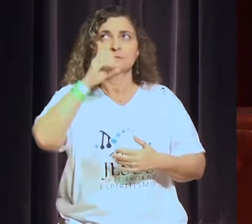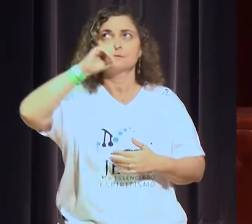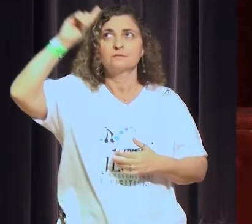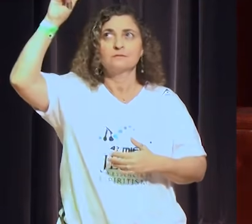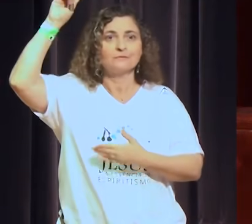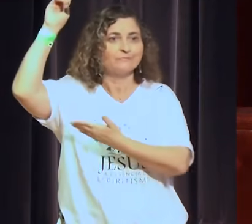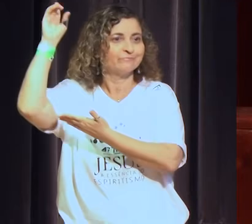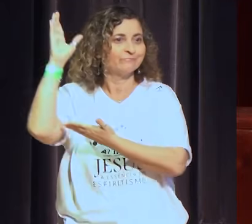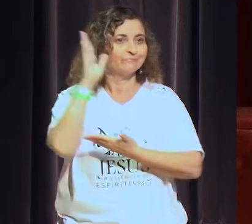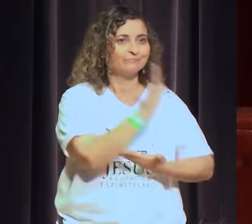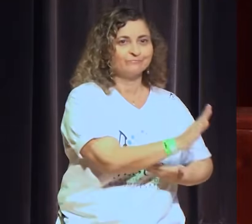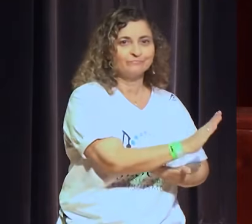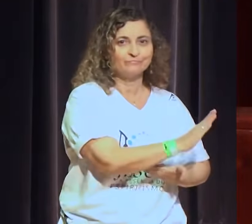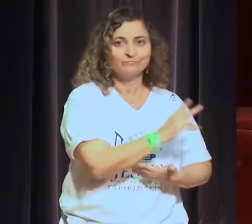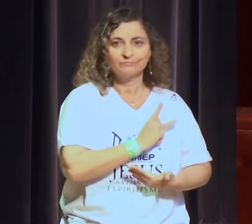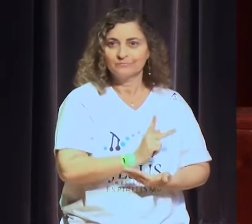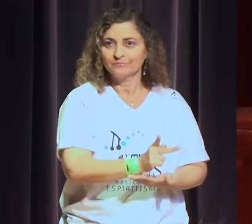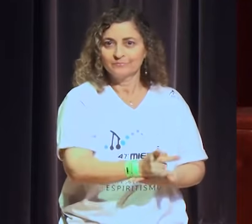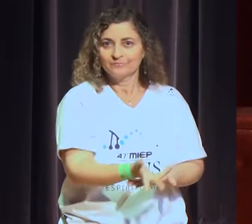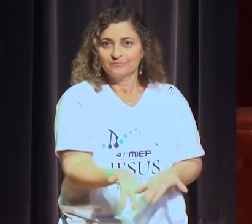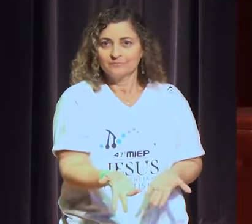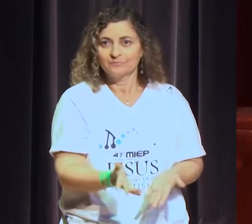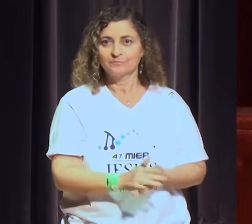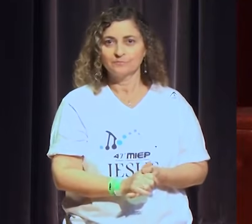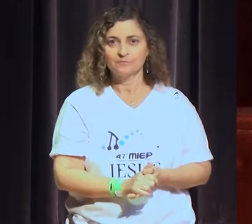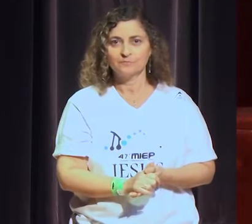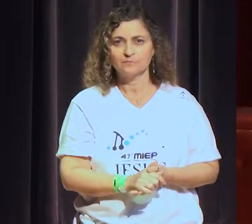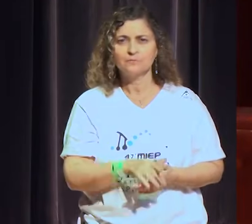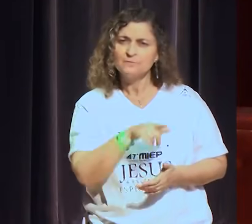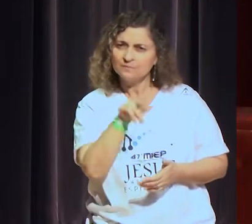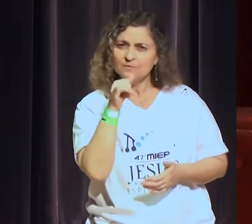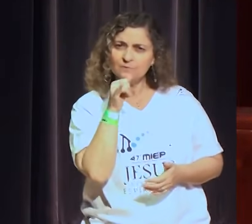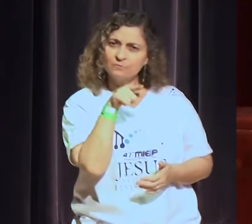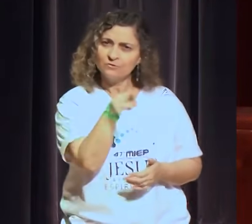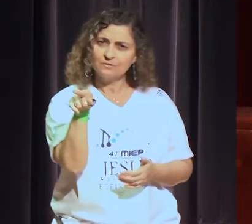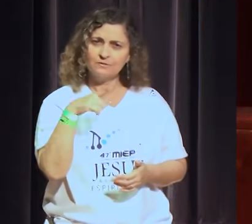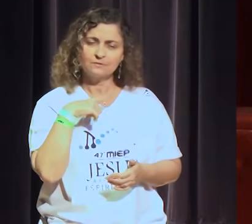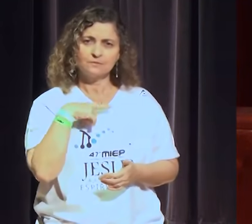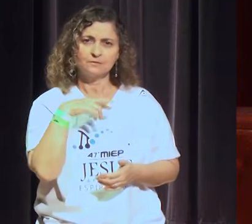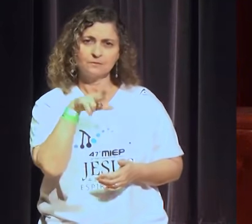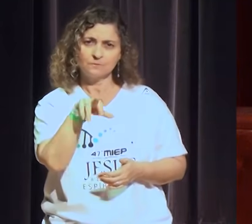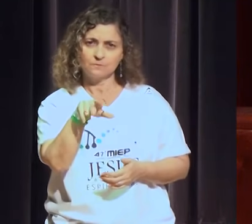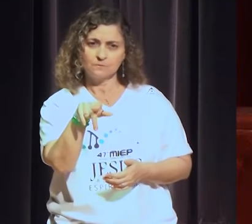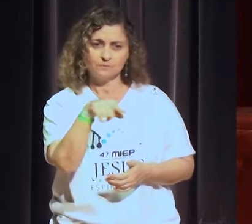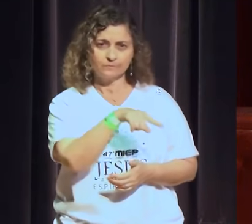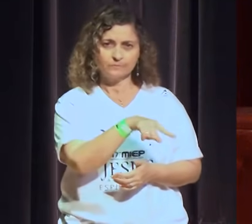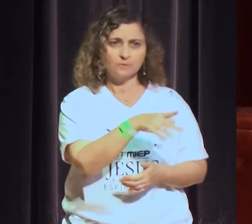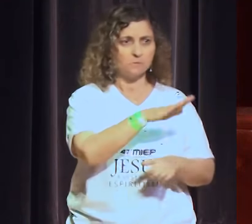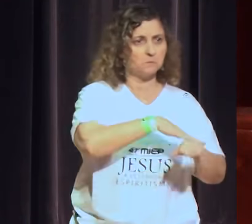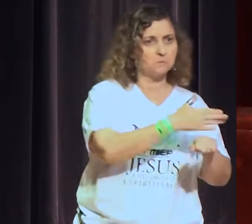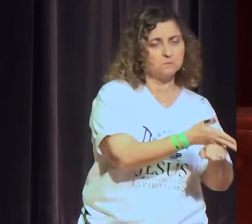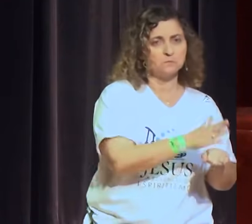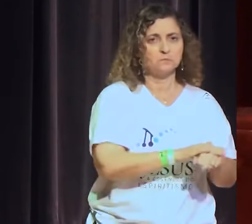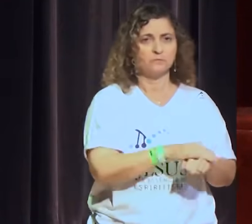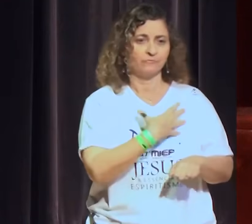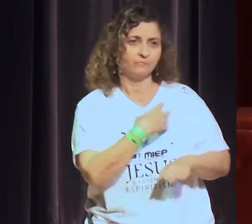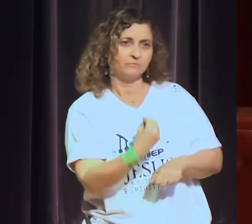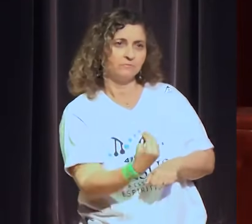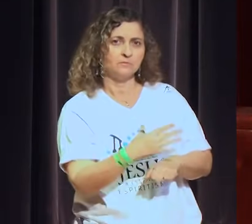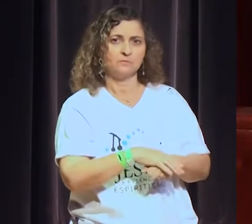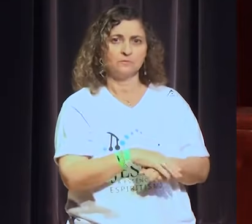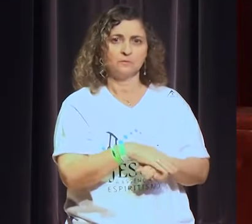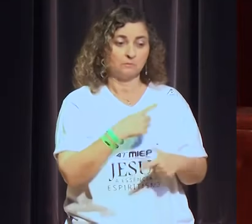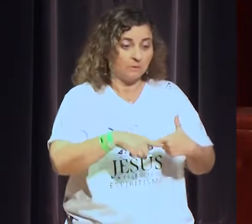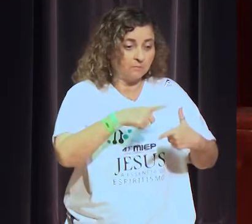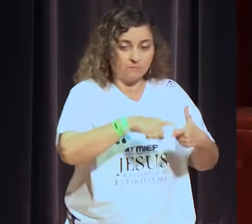Então, percebe? Tem ponderável. Você está com seu irmão aqui, sua cunhada. Aí tem um filho paraplégico. Daqui